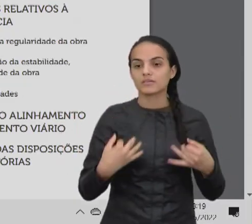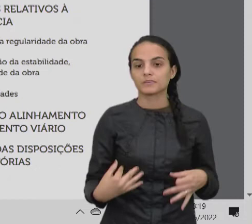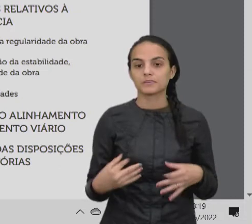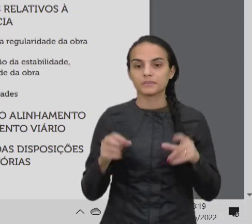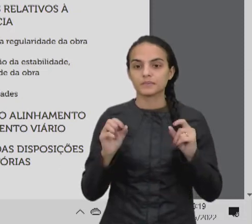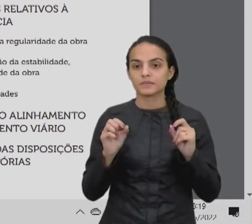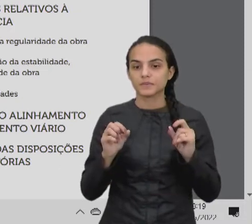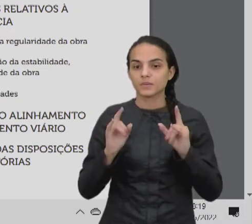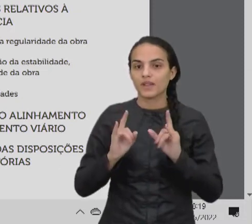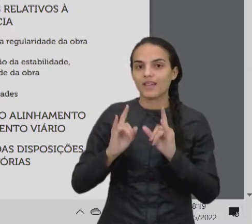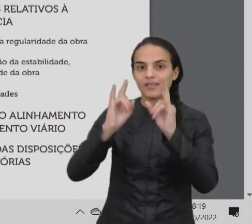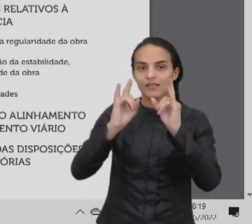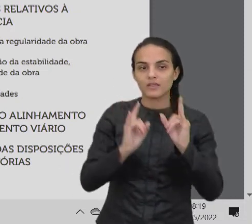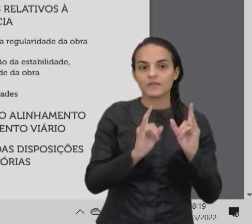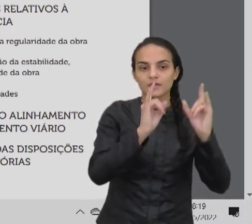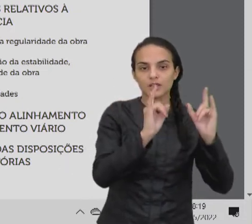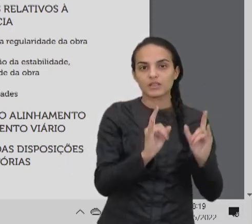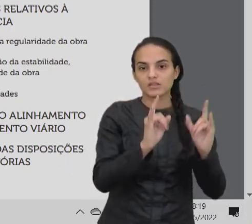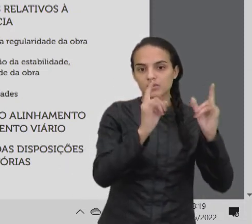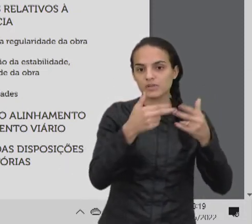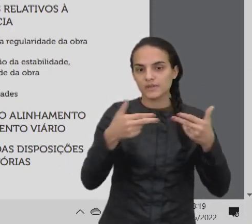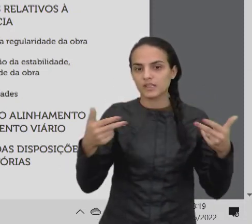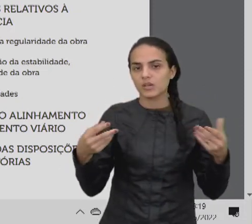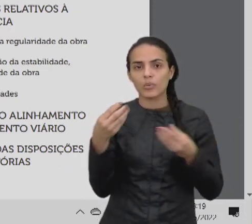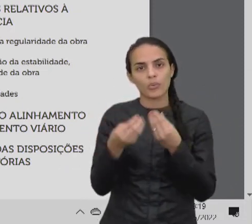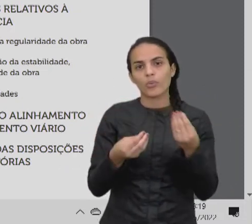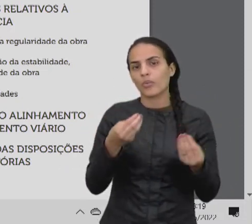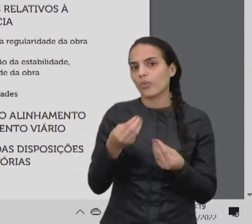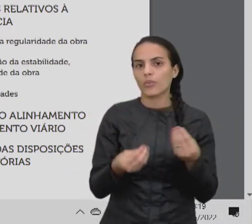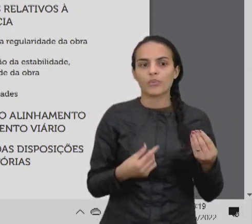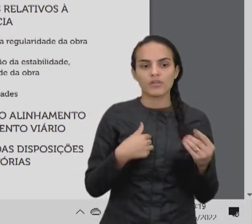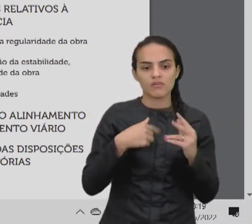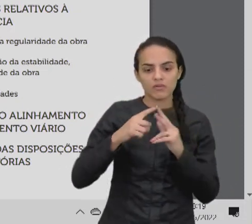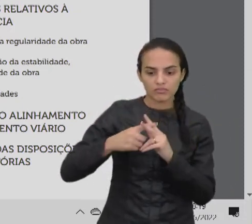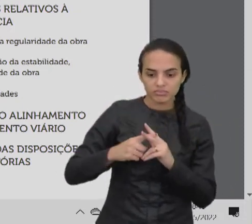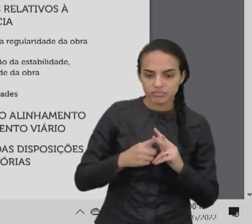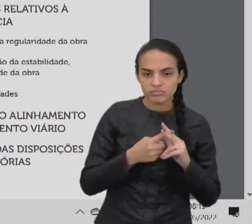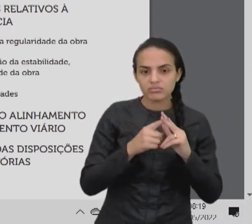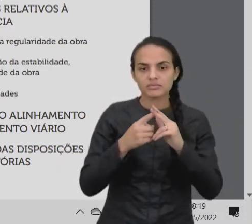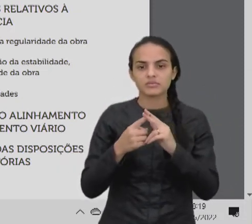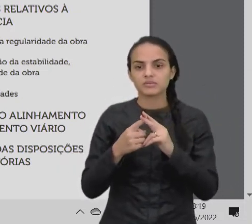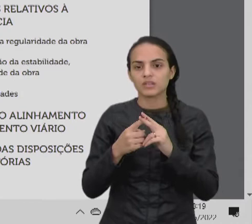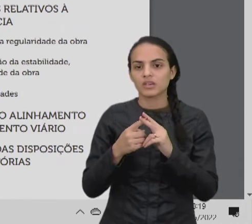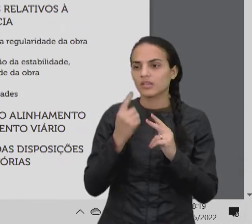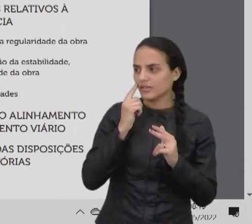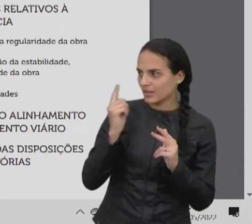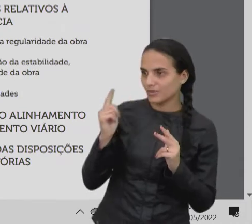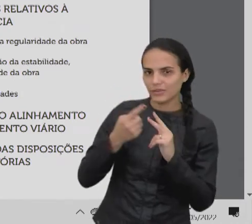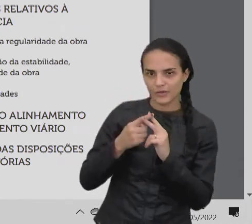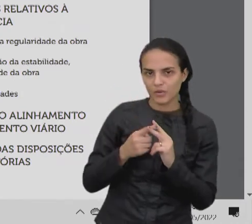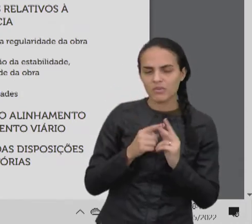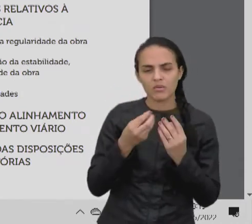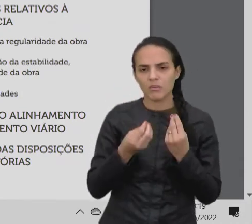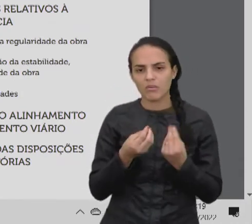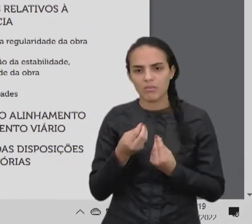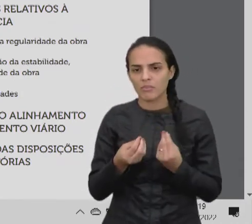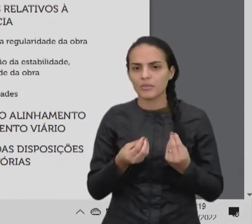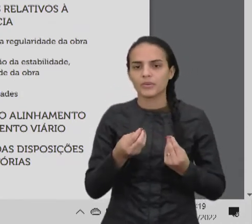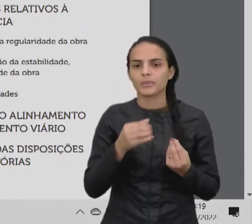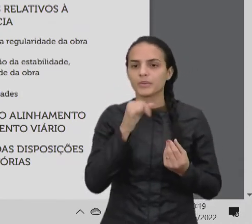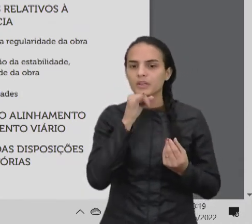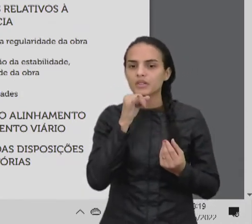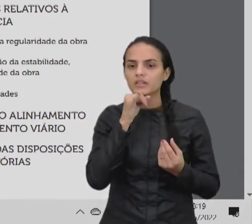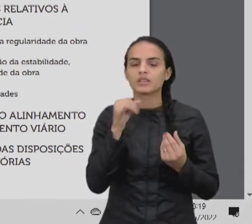as edificações. Então, como eu posso estar fazendo uma reforma, ó só que reforma, uma